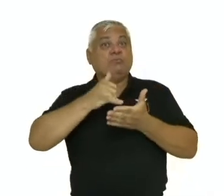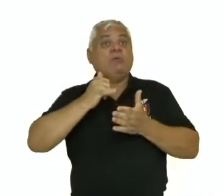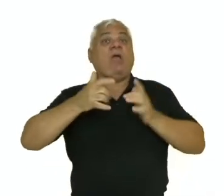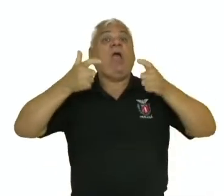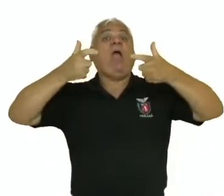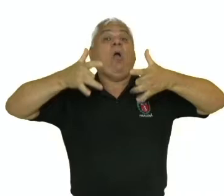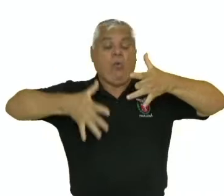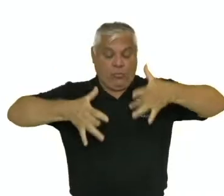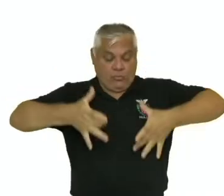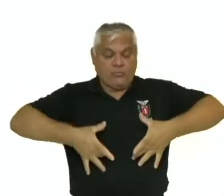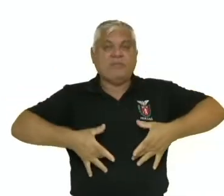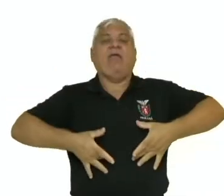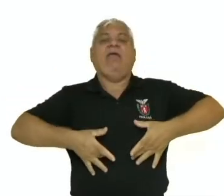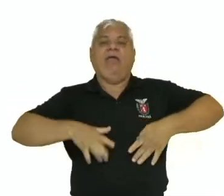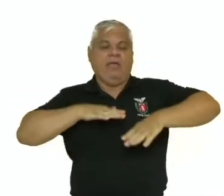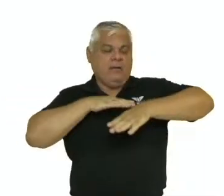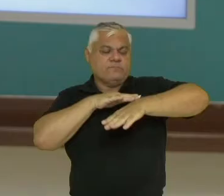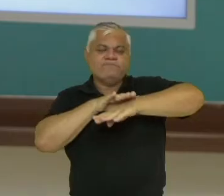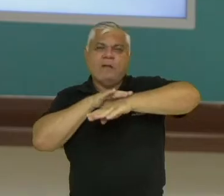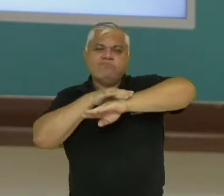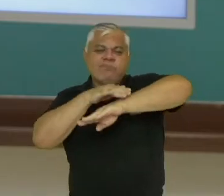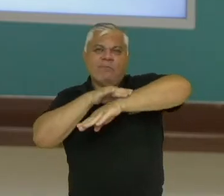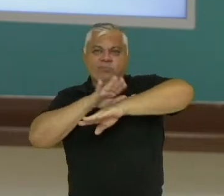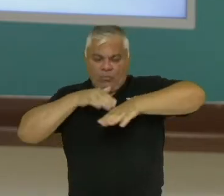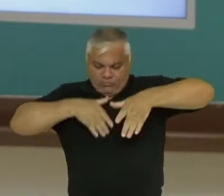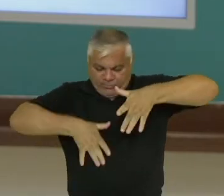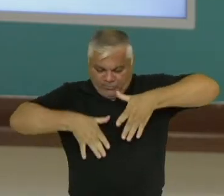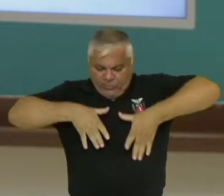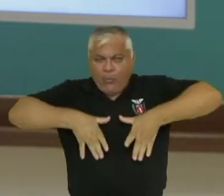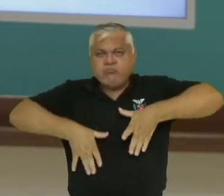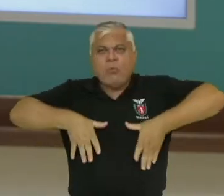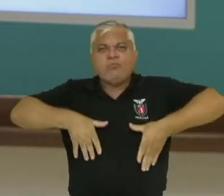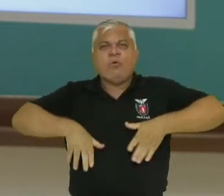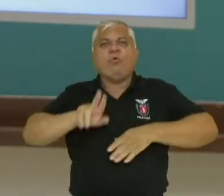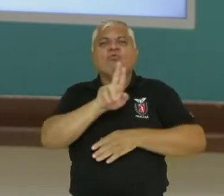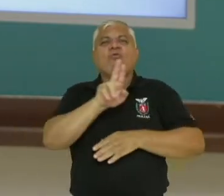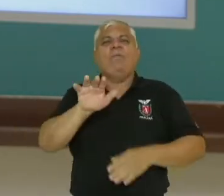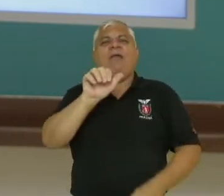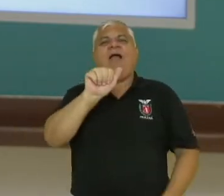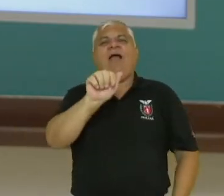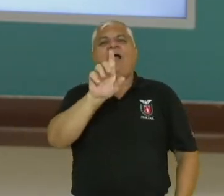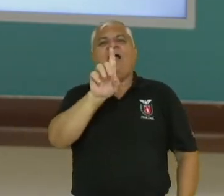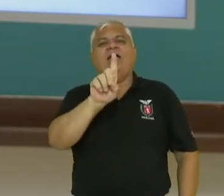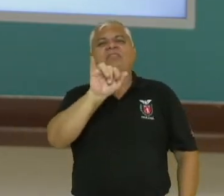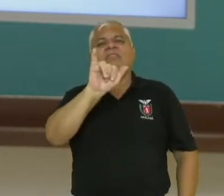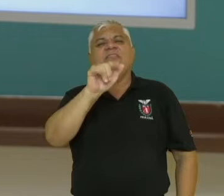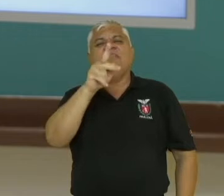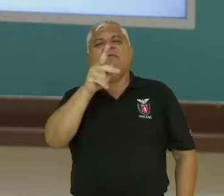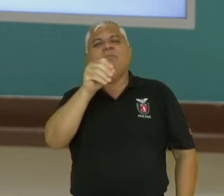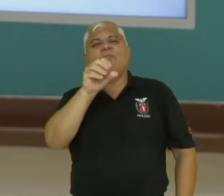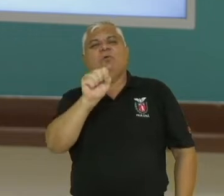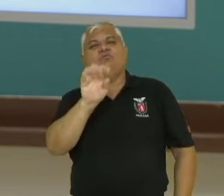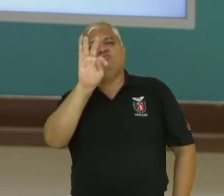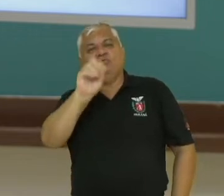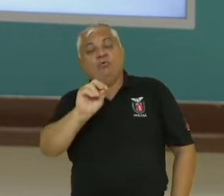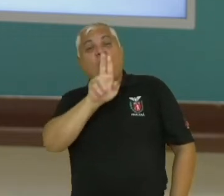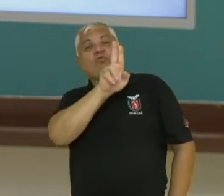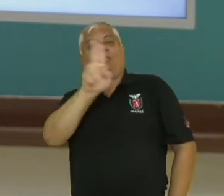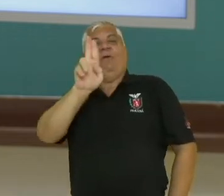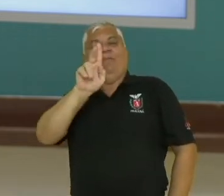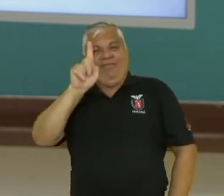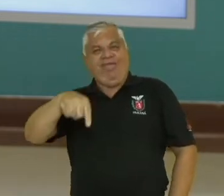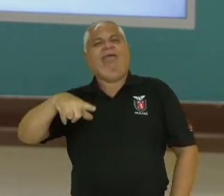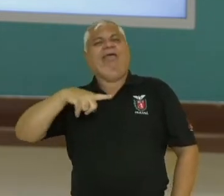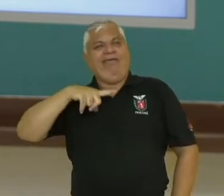Nos adipócitos. Você aprendeu, adipócito é o nome da célula de gordura que nós temos no nosso corpo. Todos nós